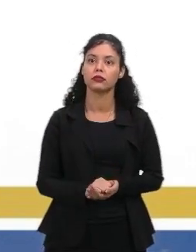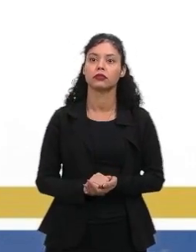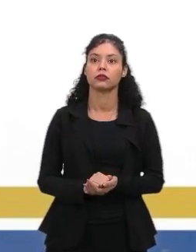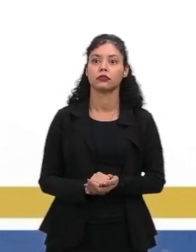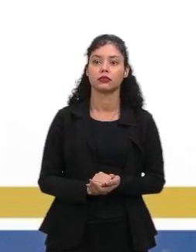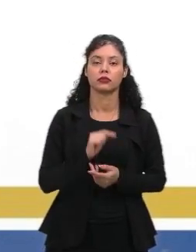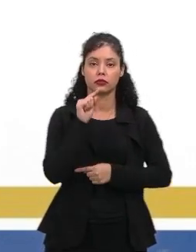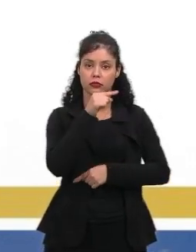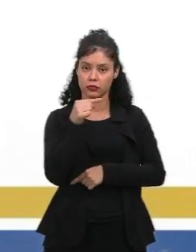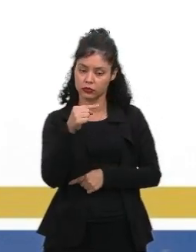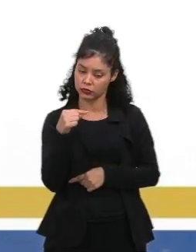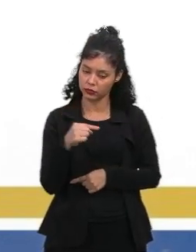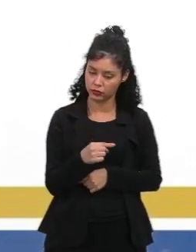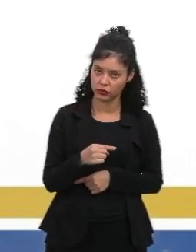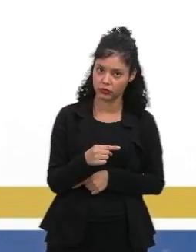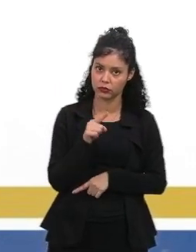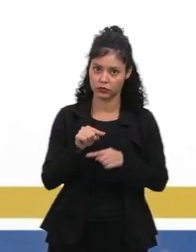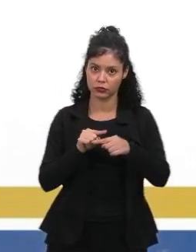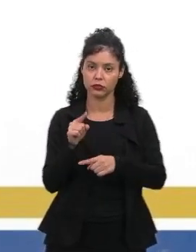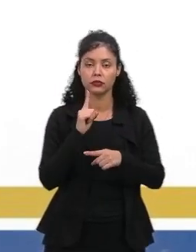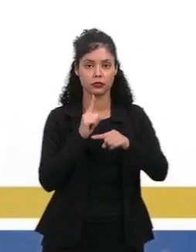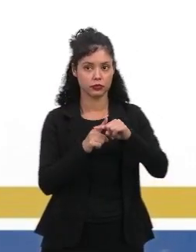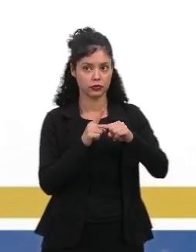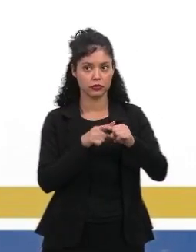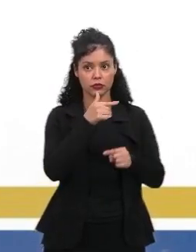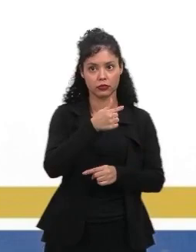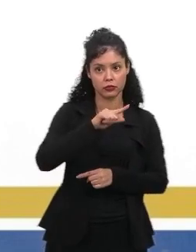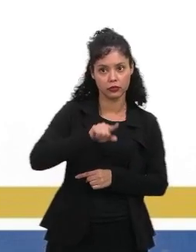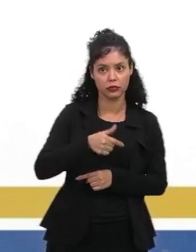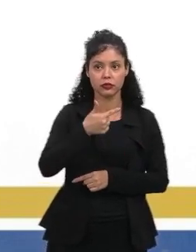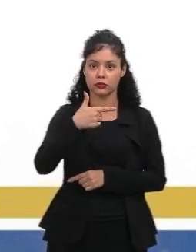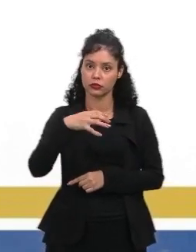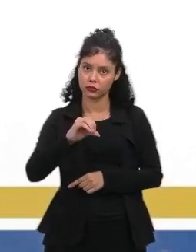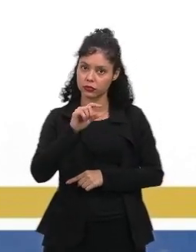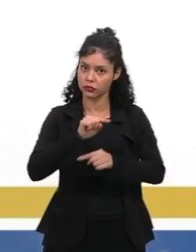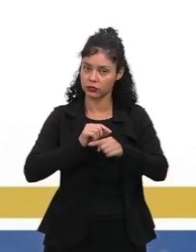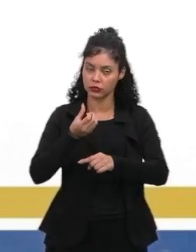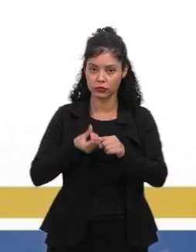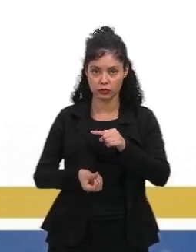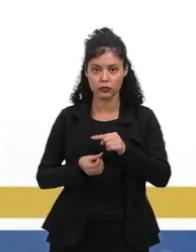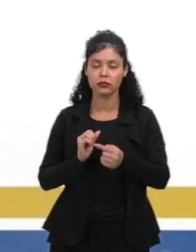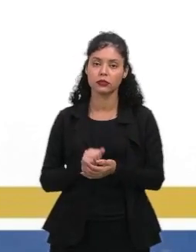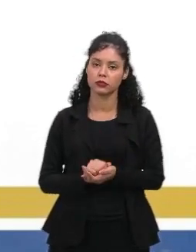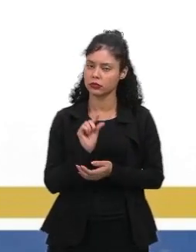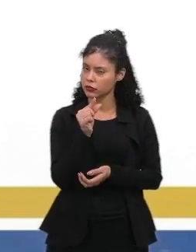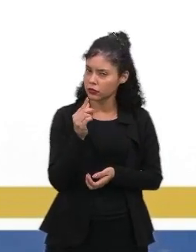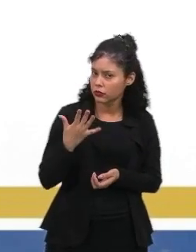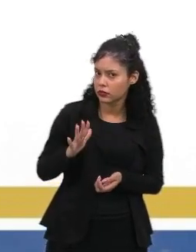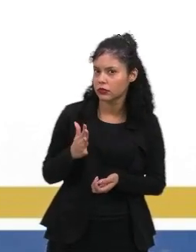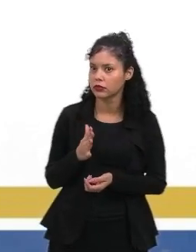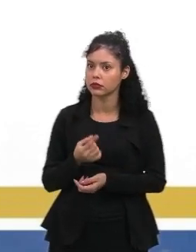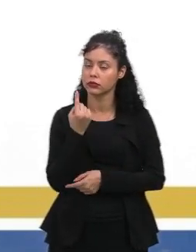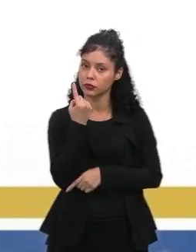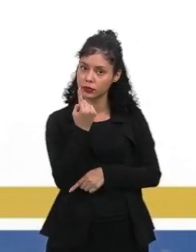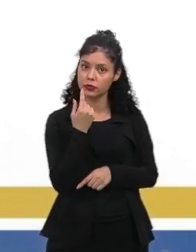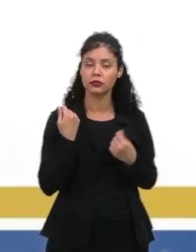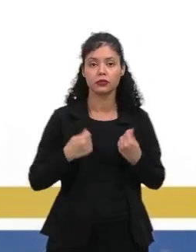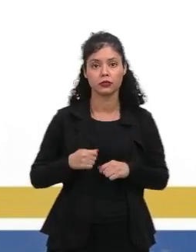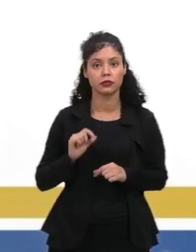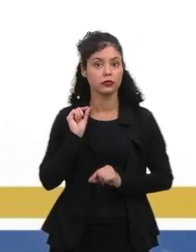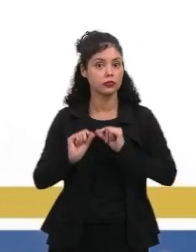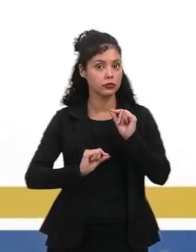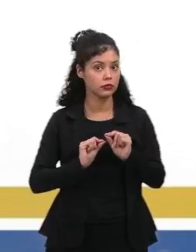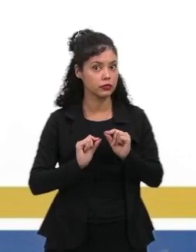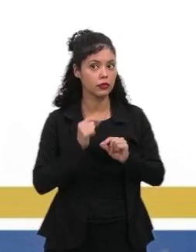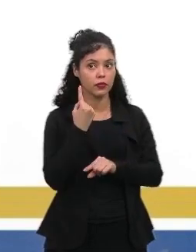menos dividido por menos é mais, e 7,29 dividido por 6, isso aqui dá um pouco mais do que 1, né? Mais precisamente, nos